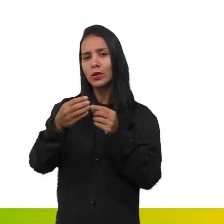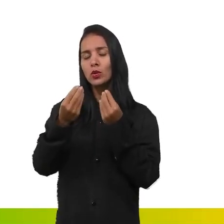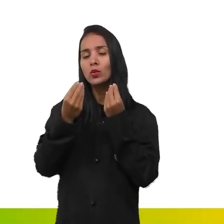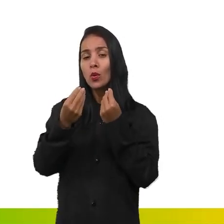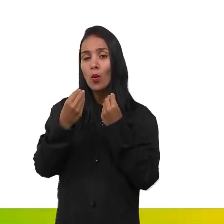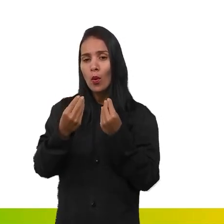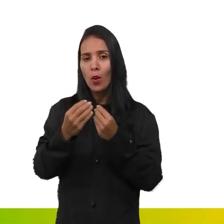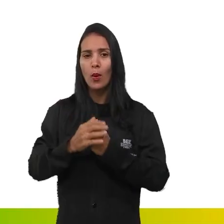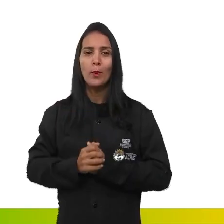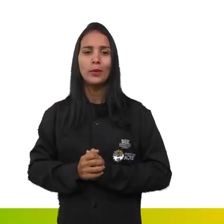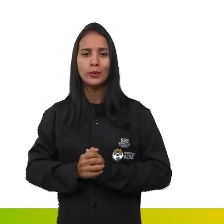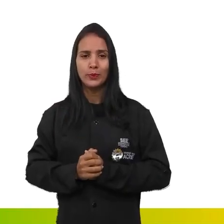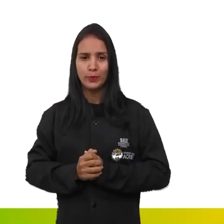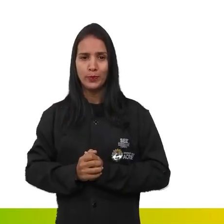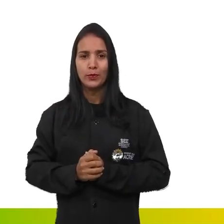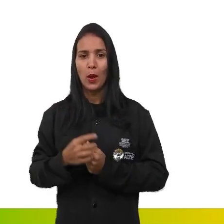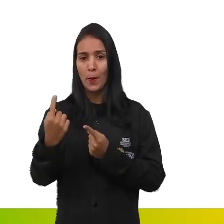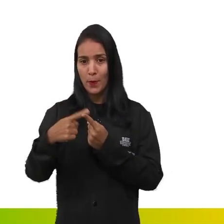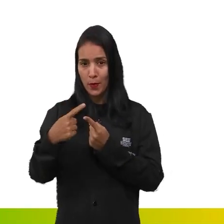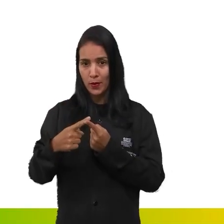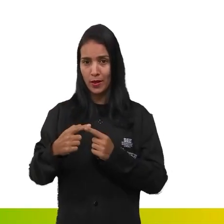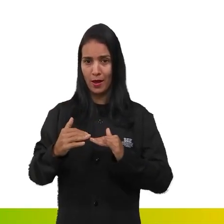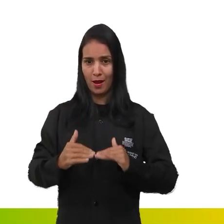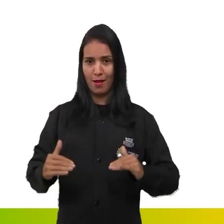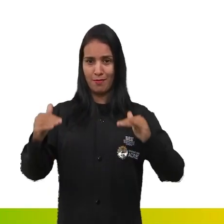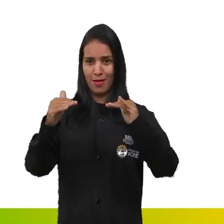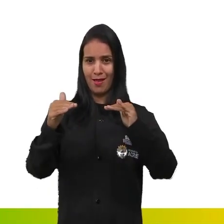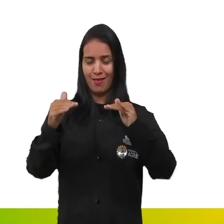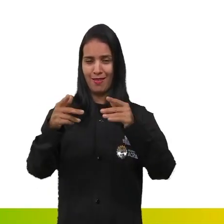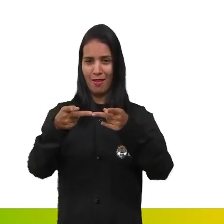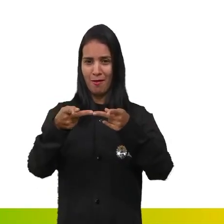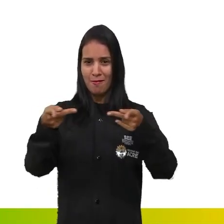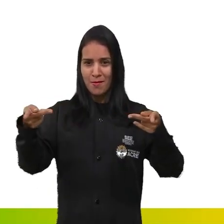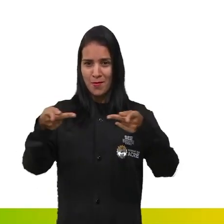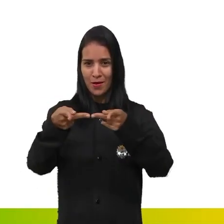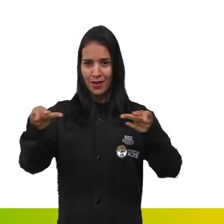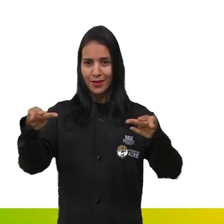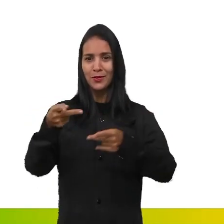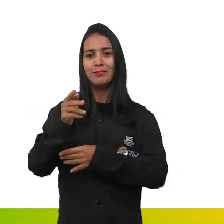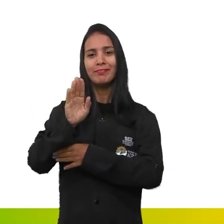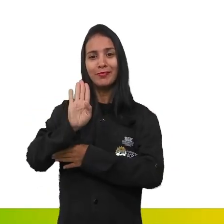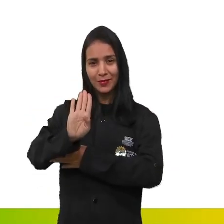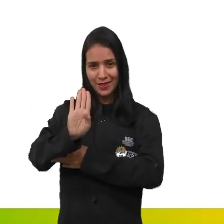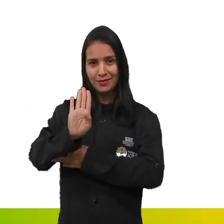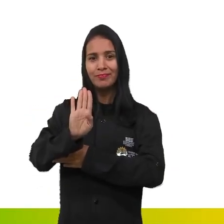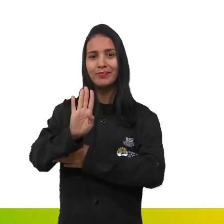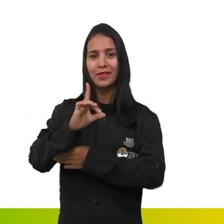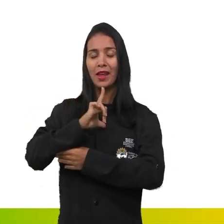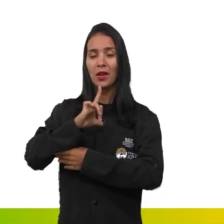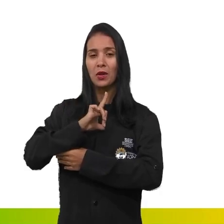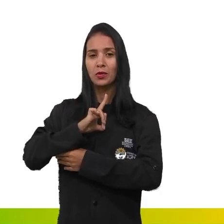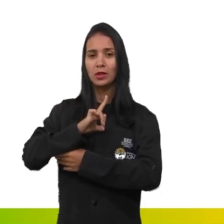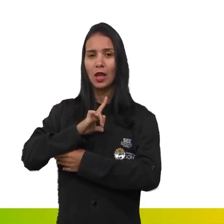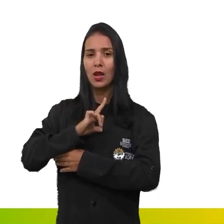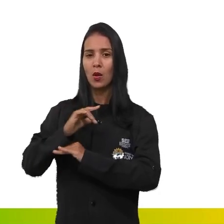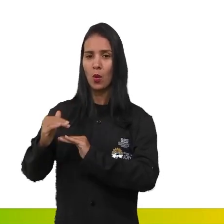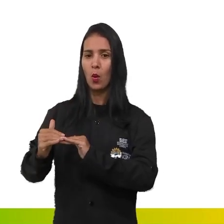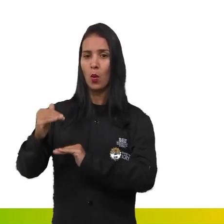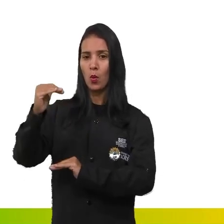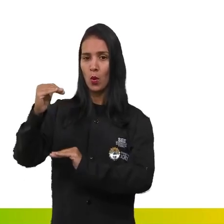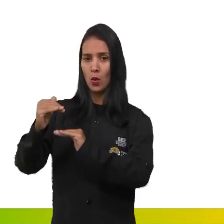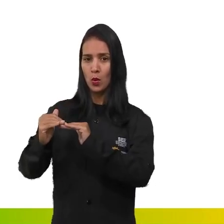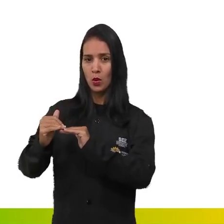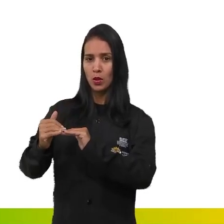de que essa outra área aqui, marcada com B2', e essa outra